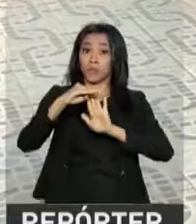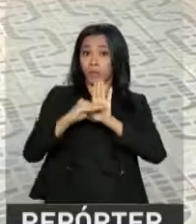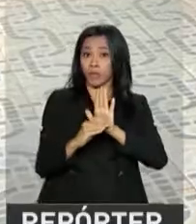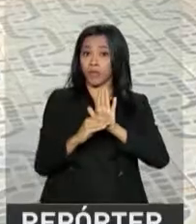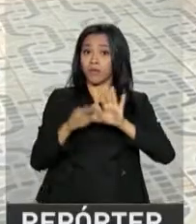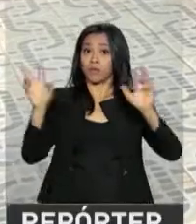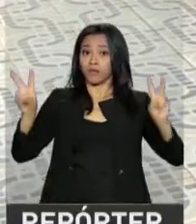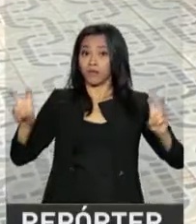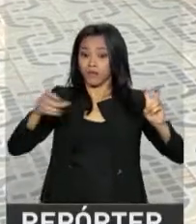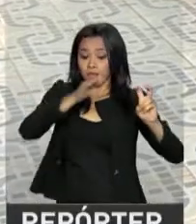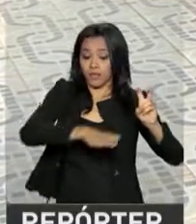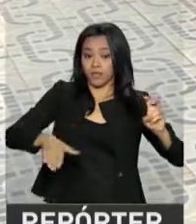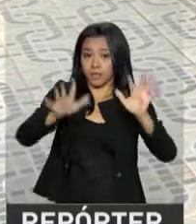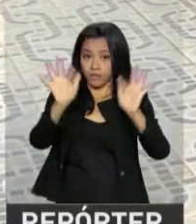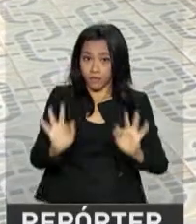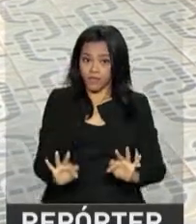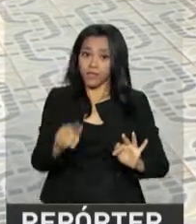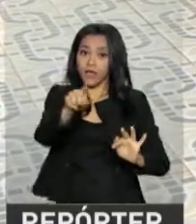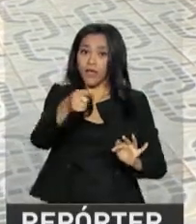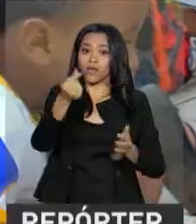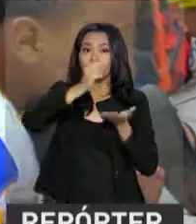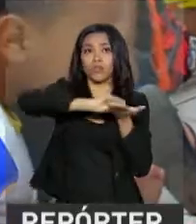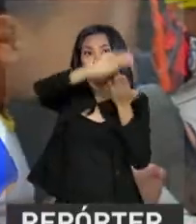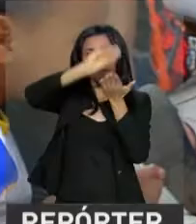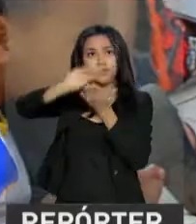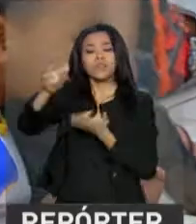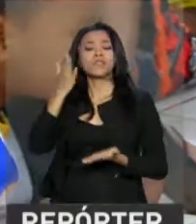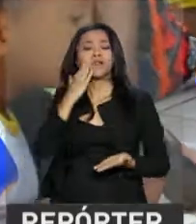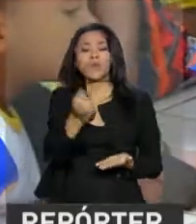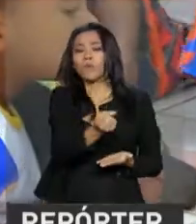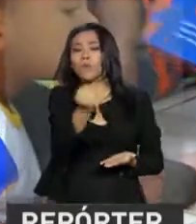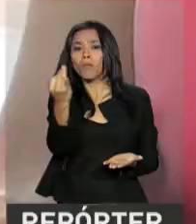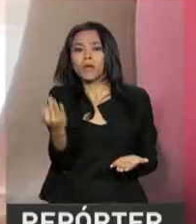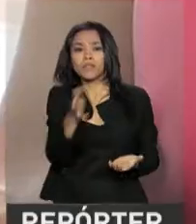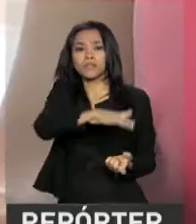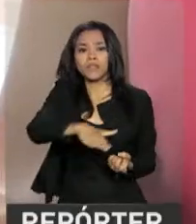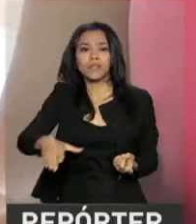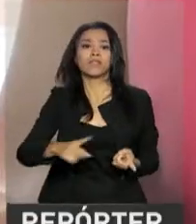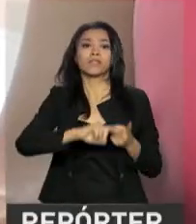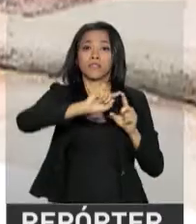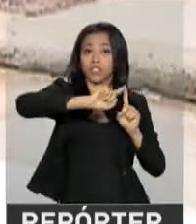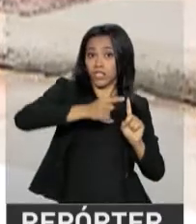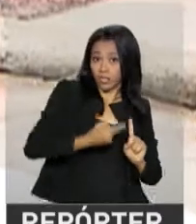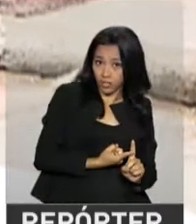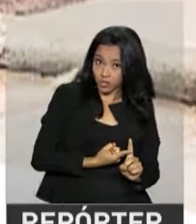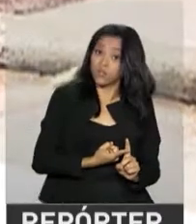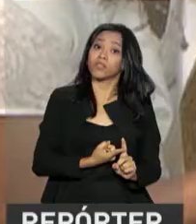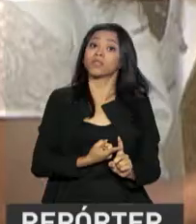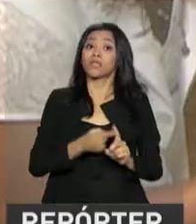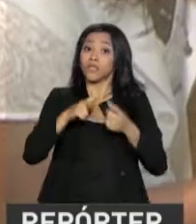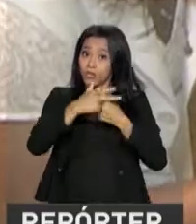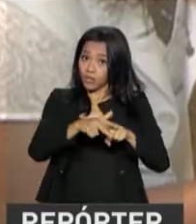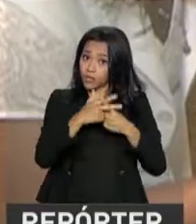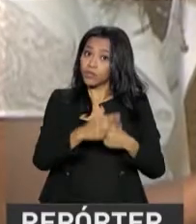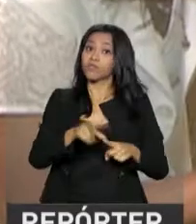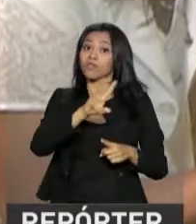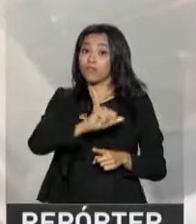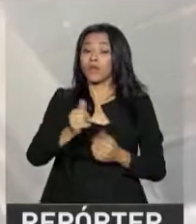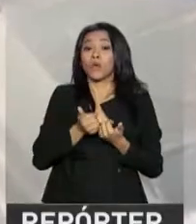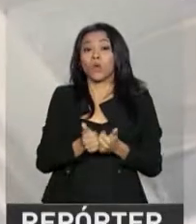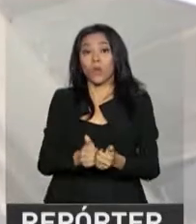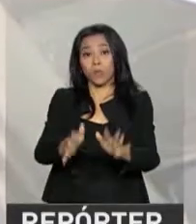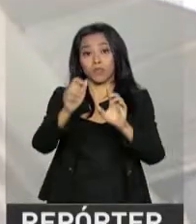a transferência é feita de acordo com a quantidade de crianças e gestantes acompanhadas e honre o reajuste já vale para o mês de